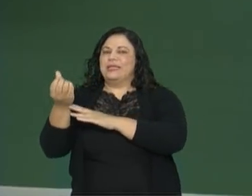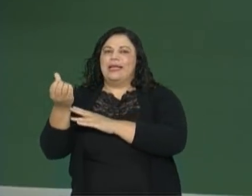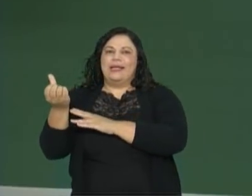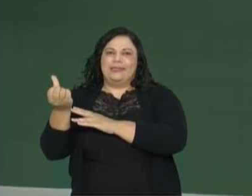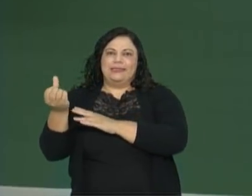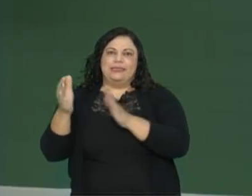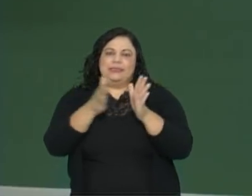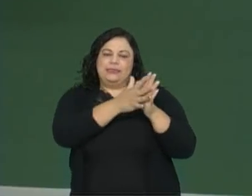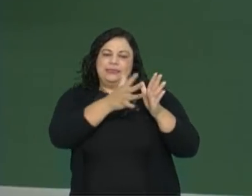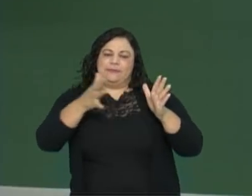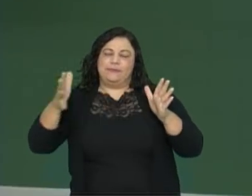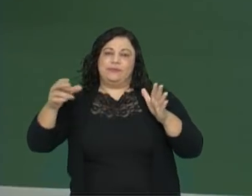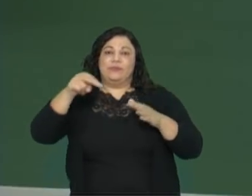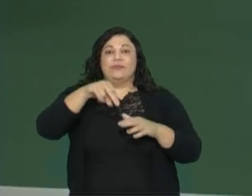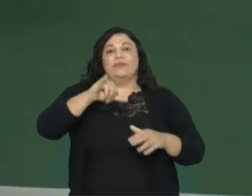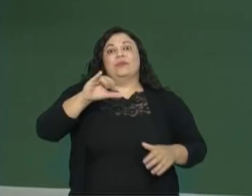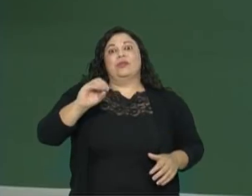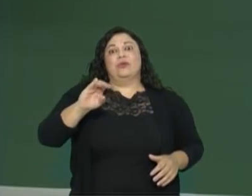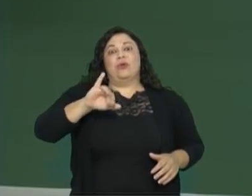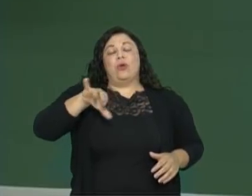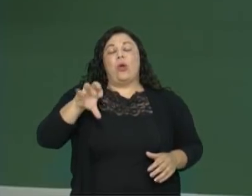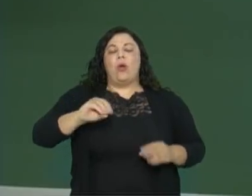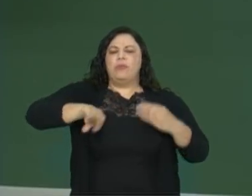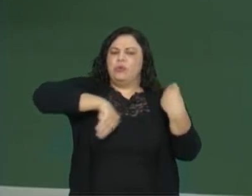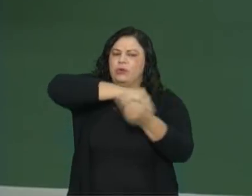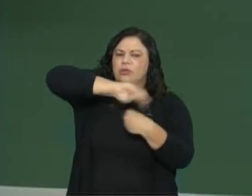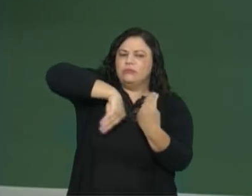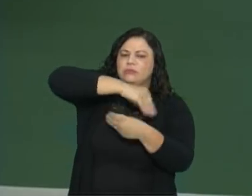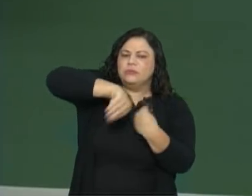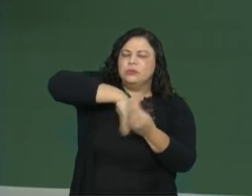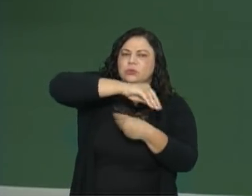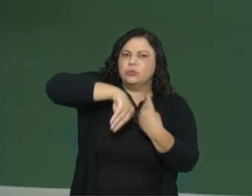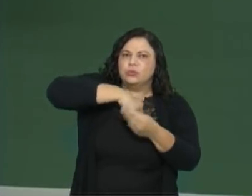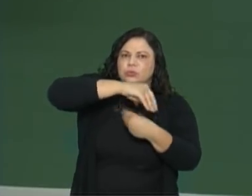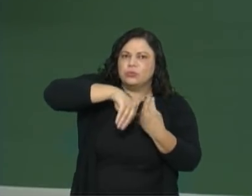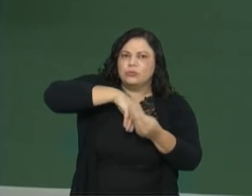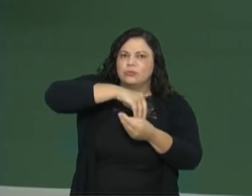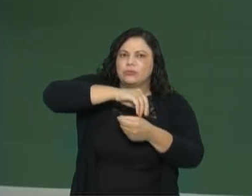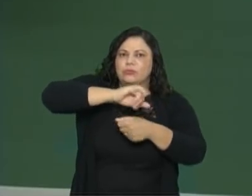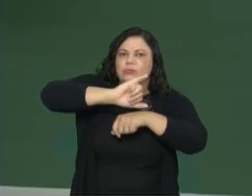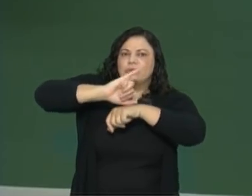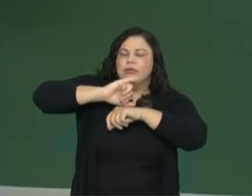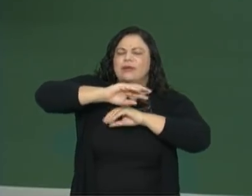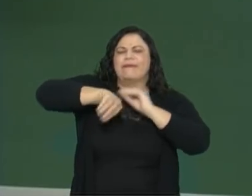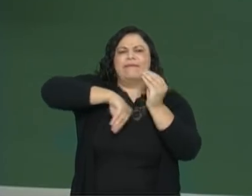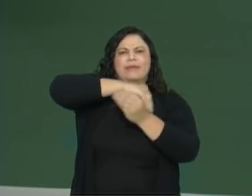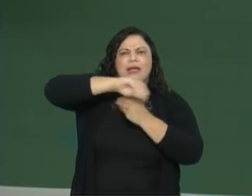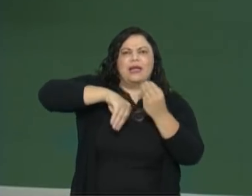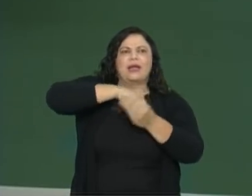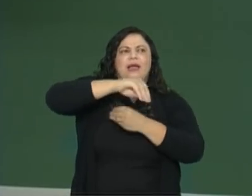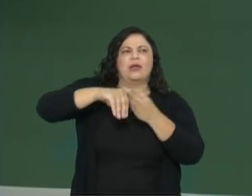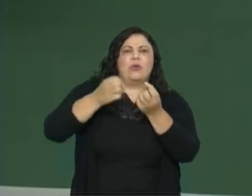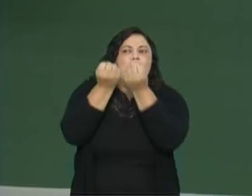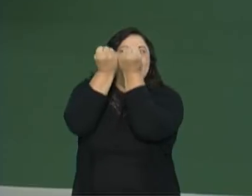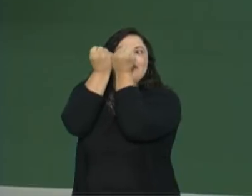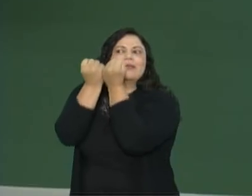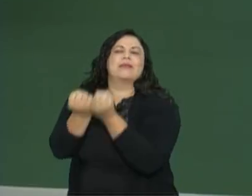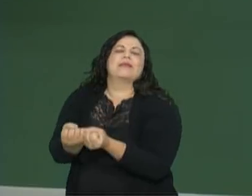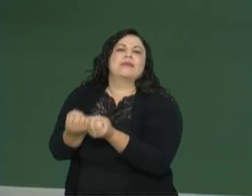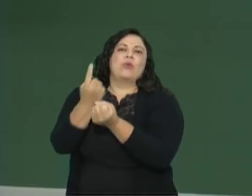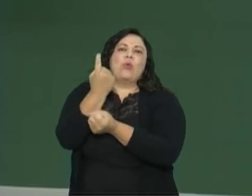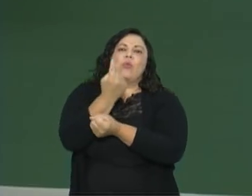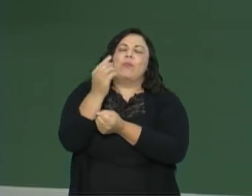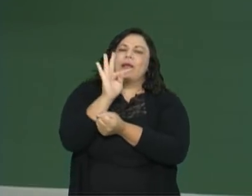vai 0,1% de nióbio na mistura. Gente, 1 tonelada de nióbio usa